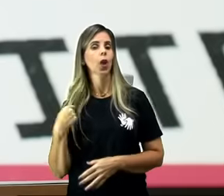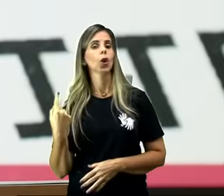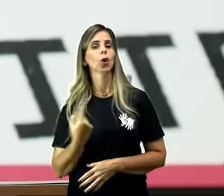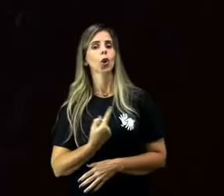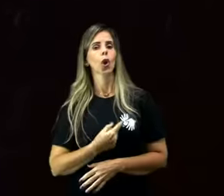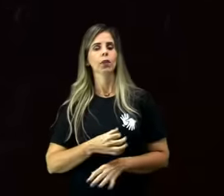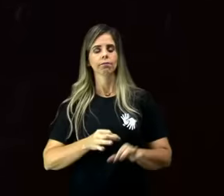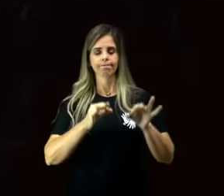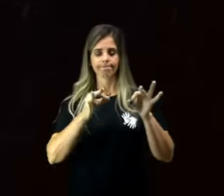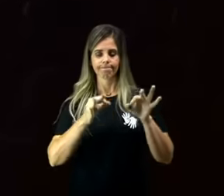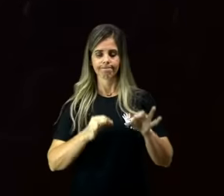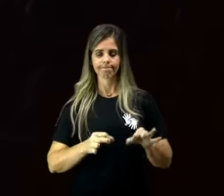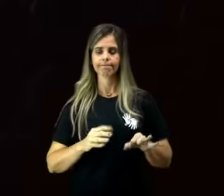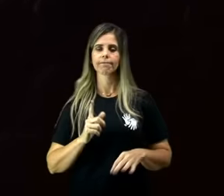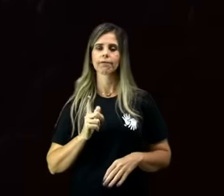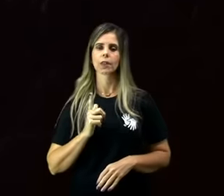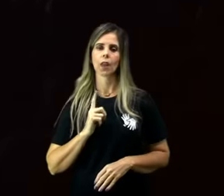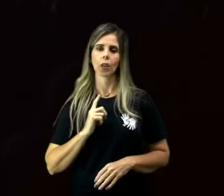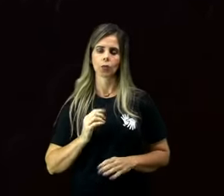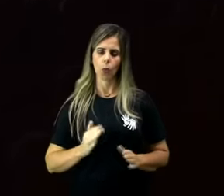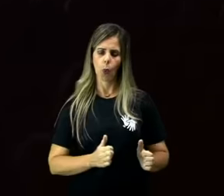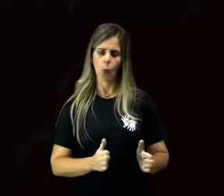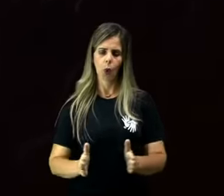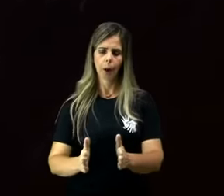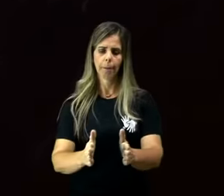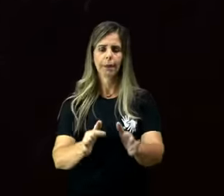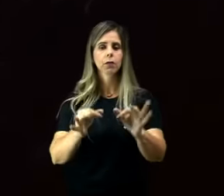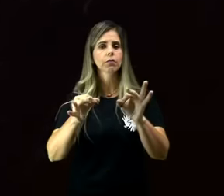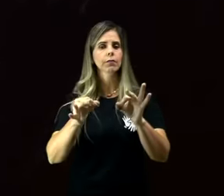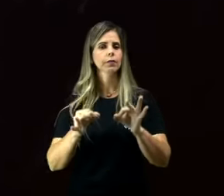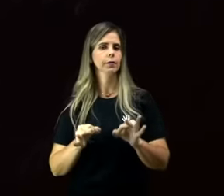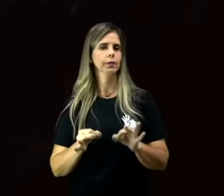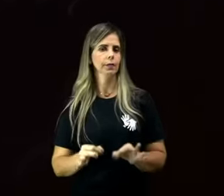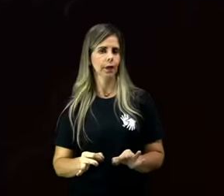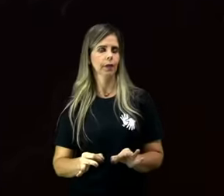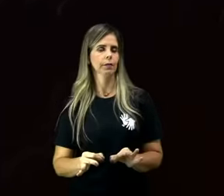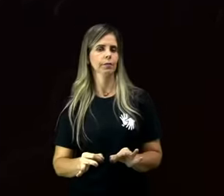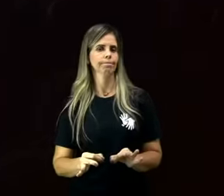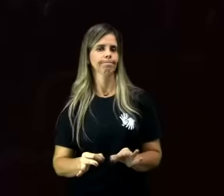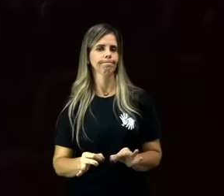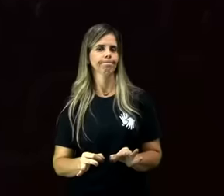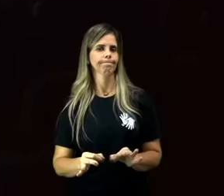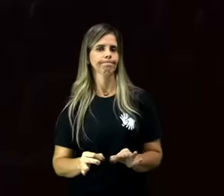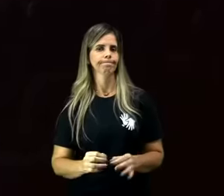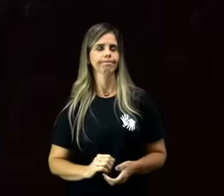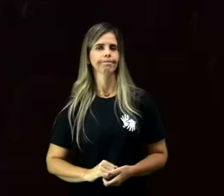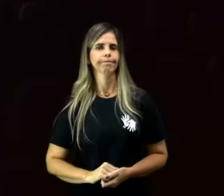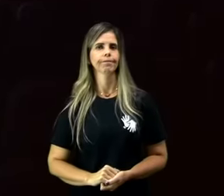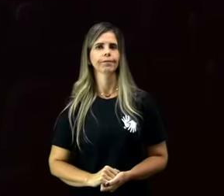no caminho certo serão exatamente os ventos contrários.